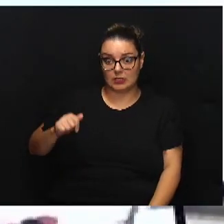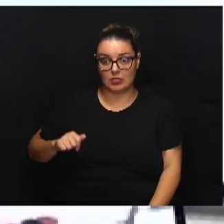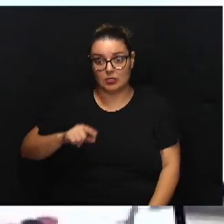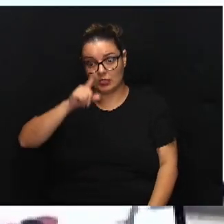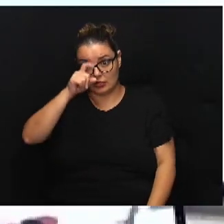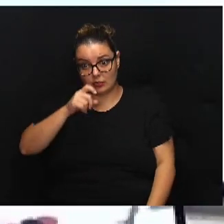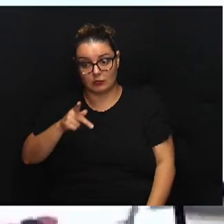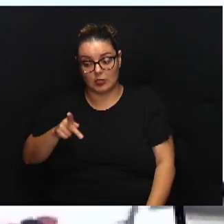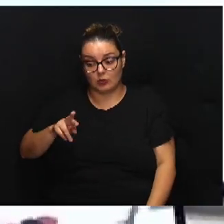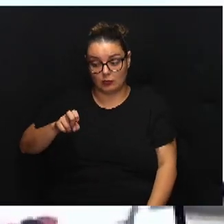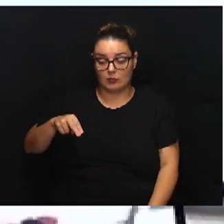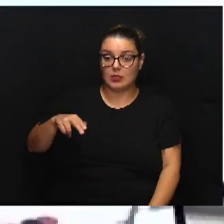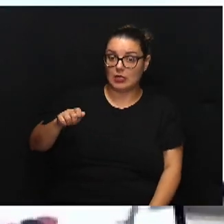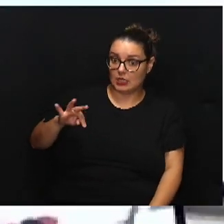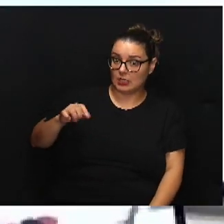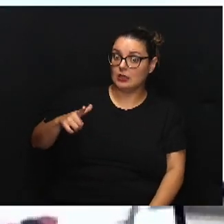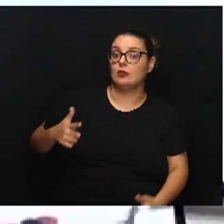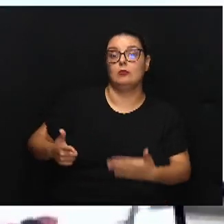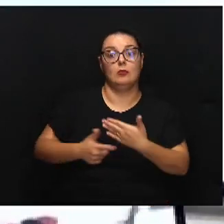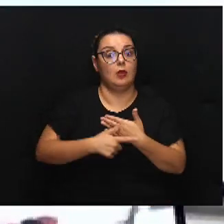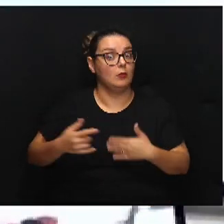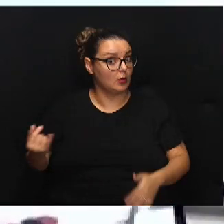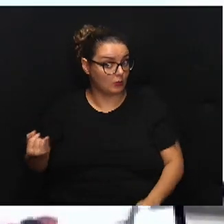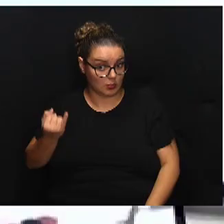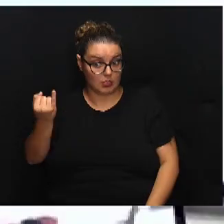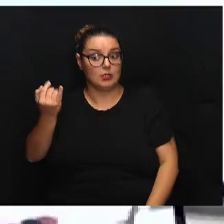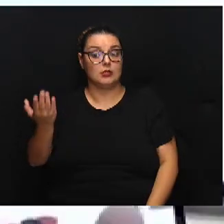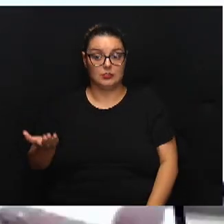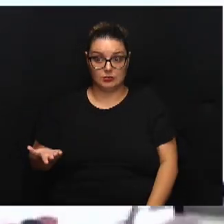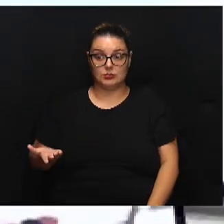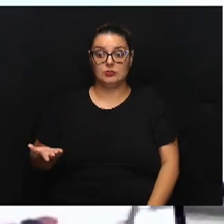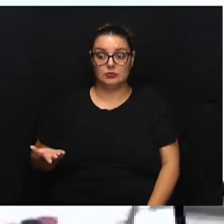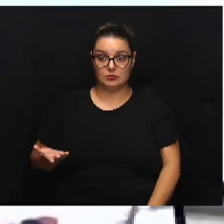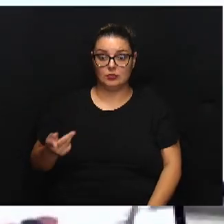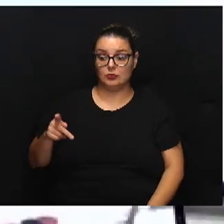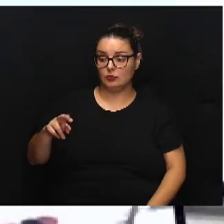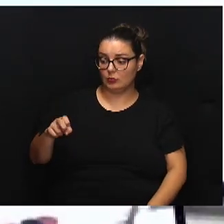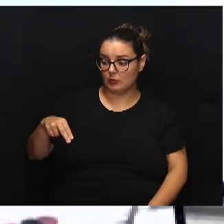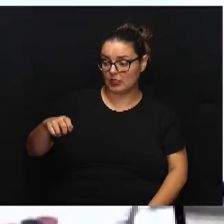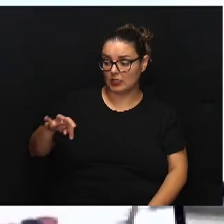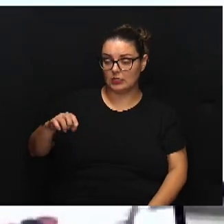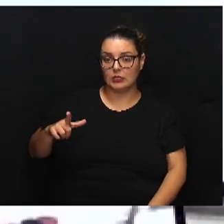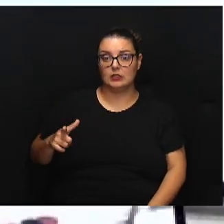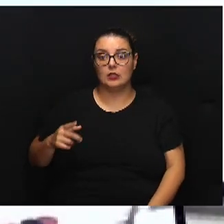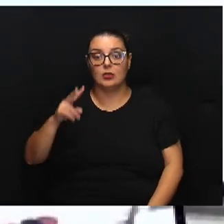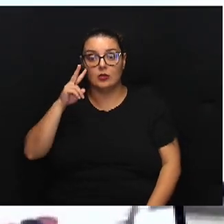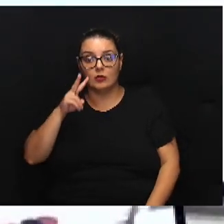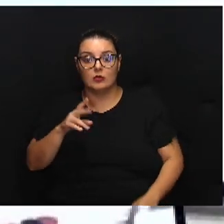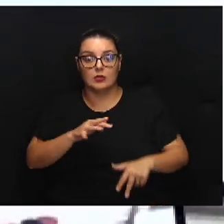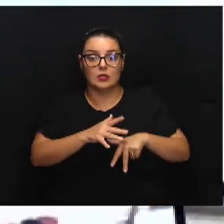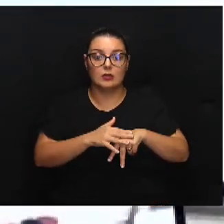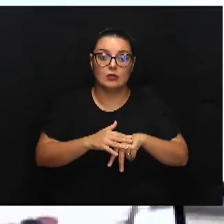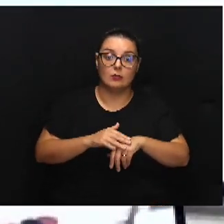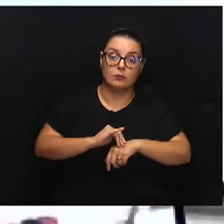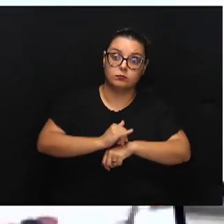o pré-natal tem um papel importantíssimo. Então, no pré-natal, eu vou vendo que a paciente está ganhando peso, está ficando